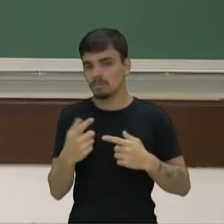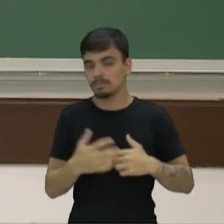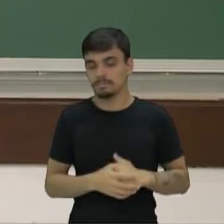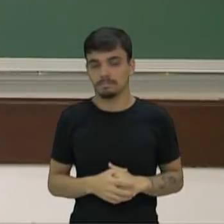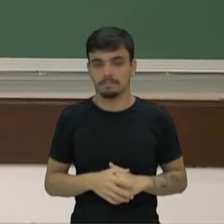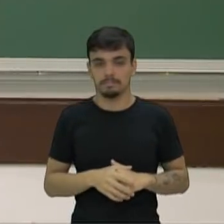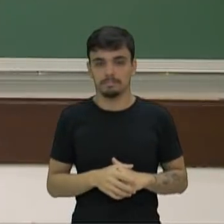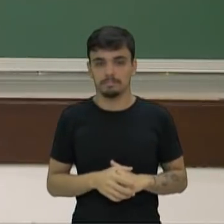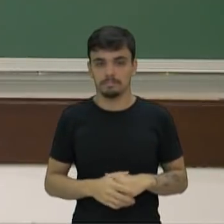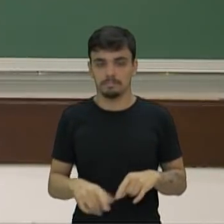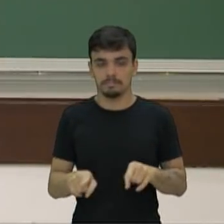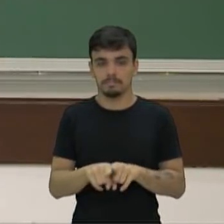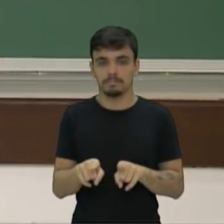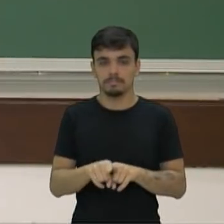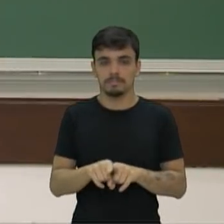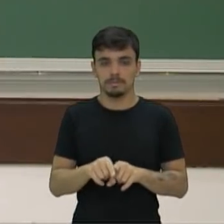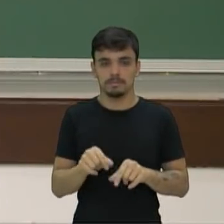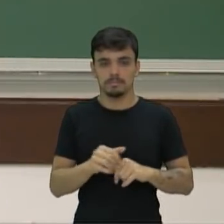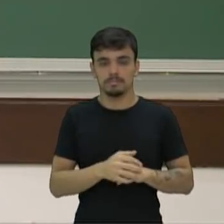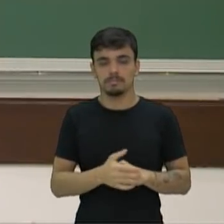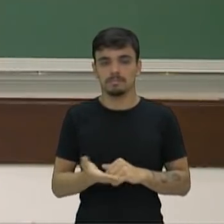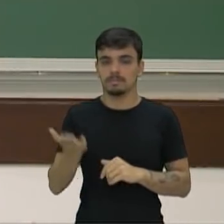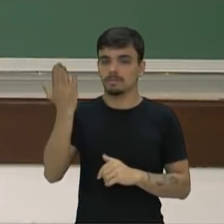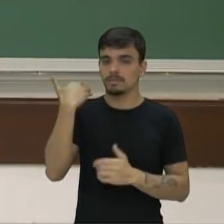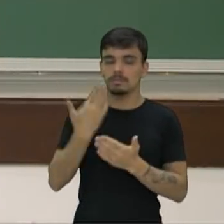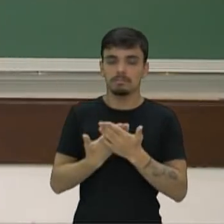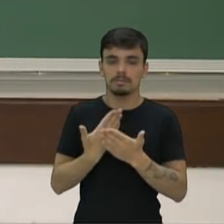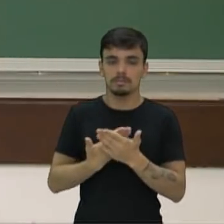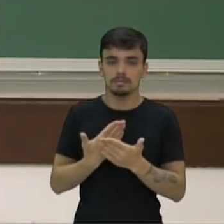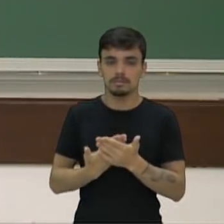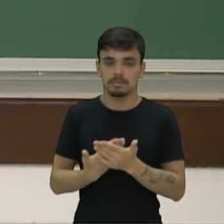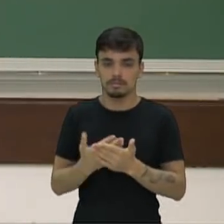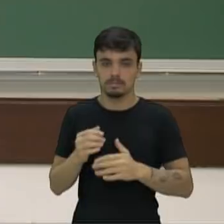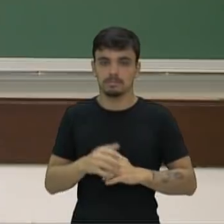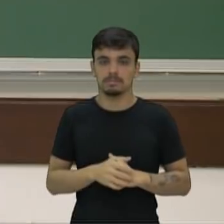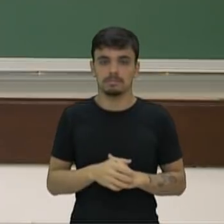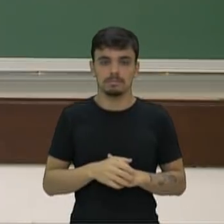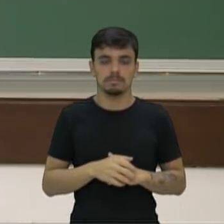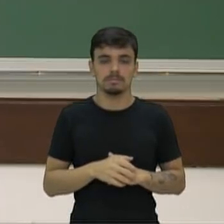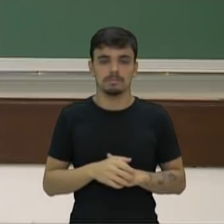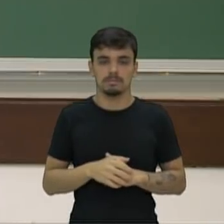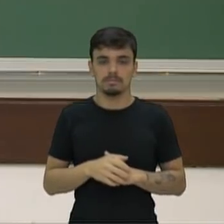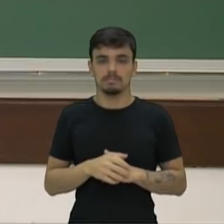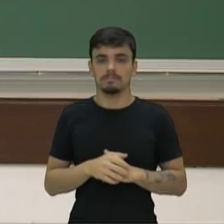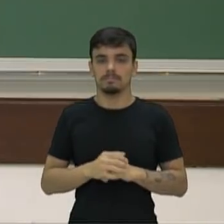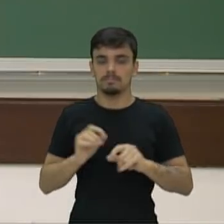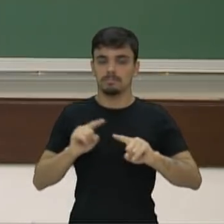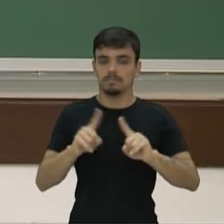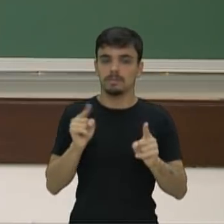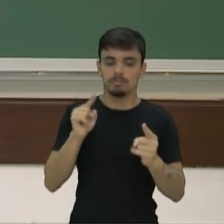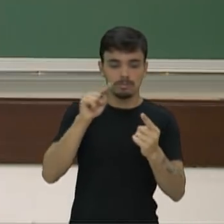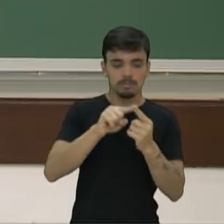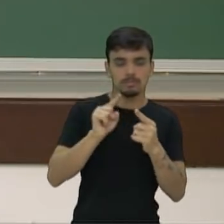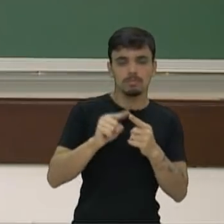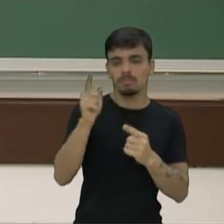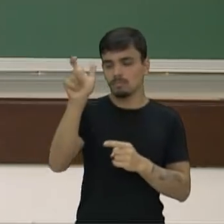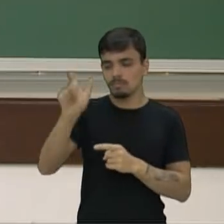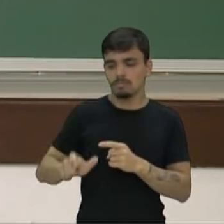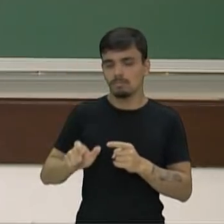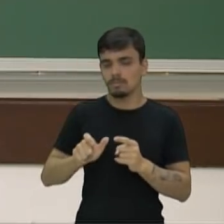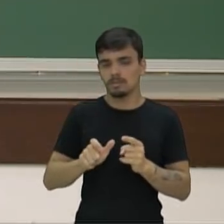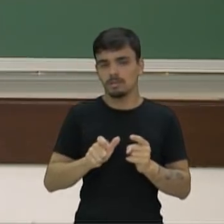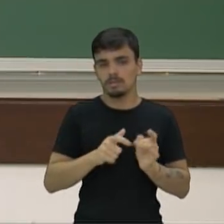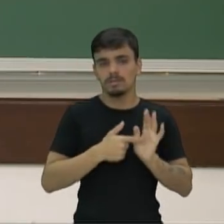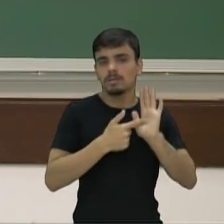aula? Aristocrático, da aula passada, né? Hoje vocês viram o teatro. Pois o objetivo de um atleta era se destacar